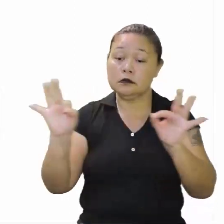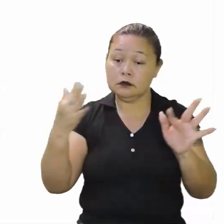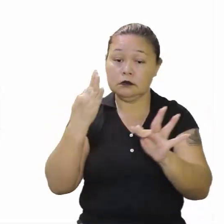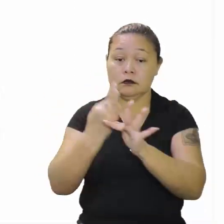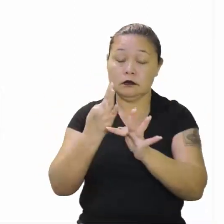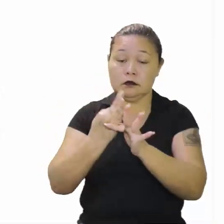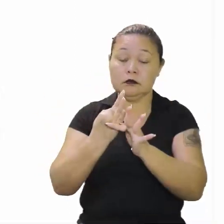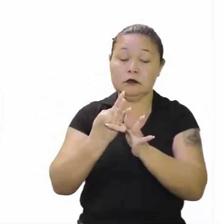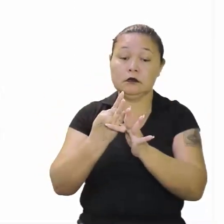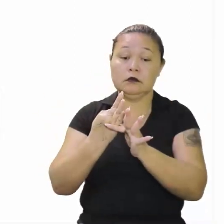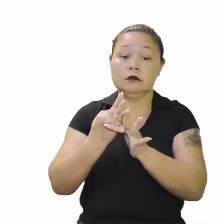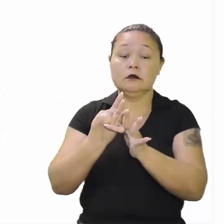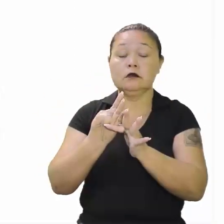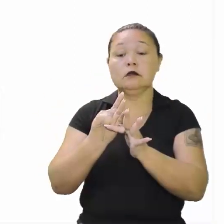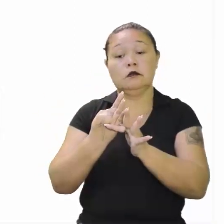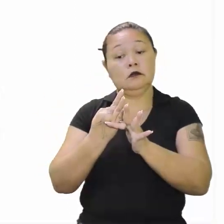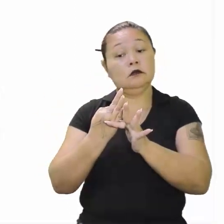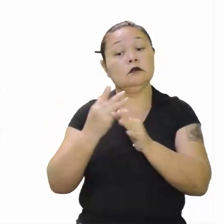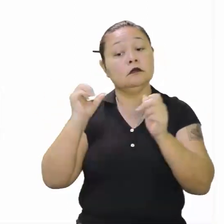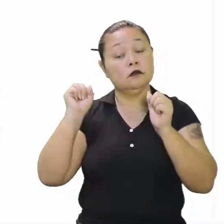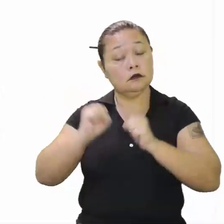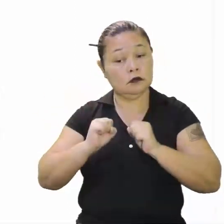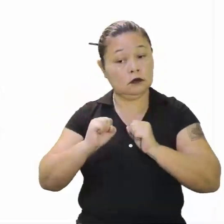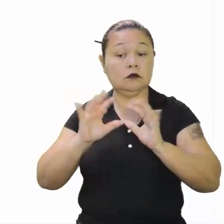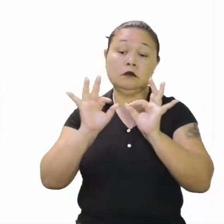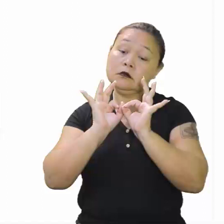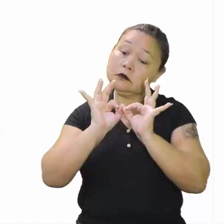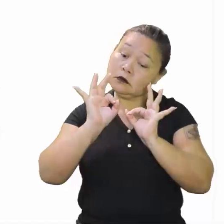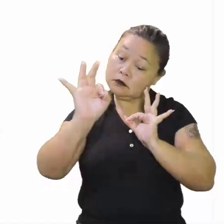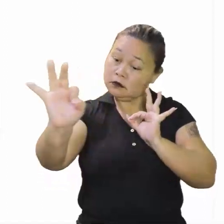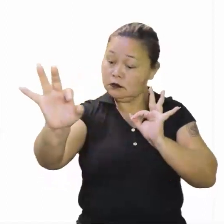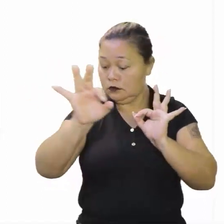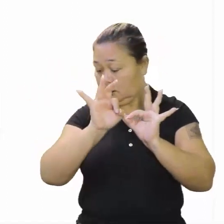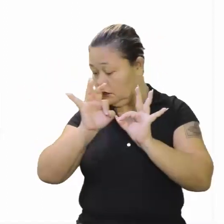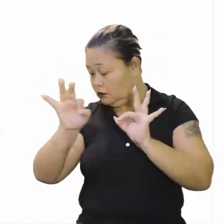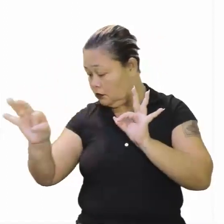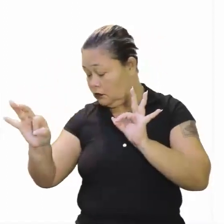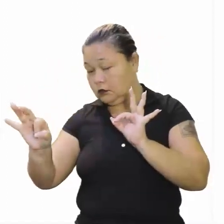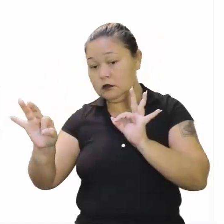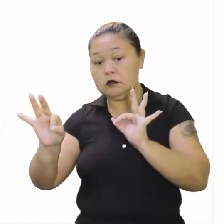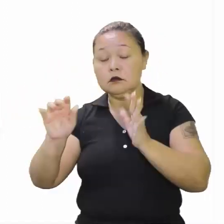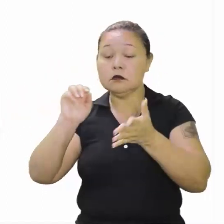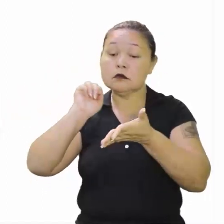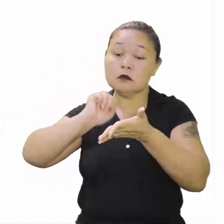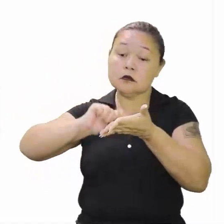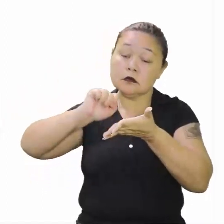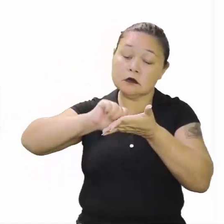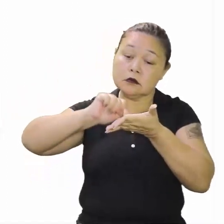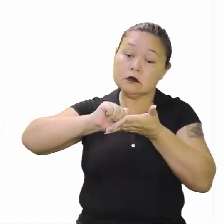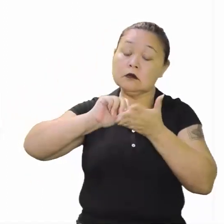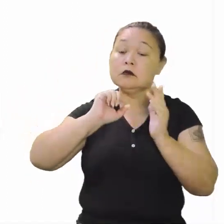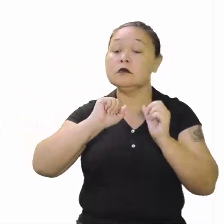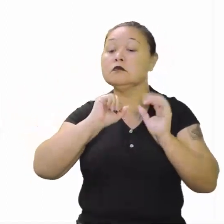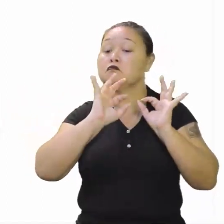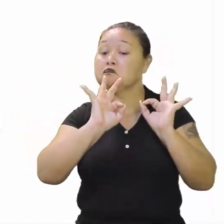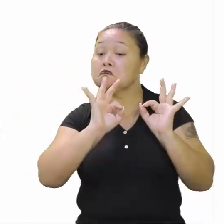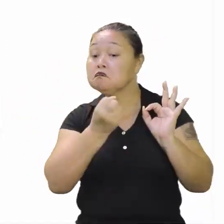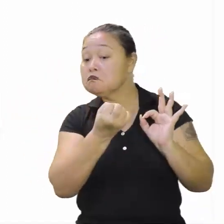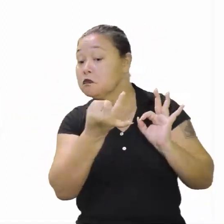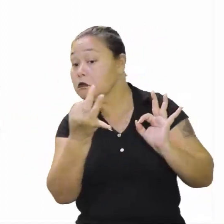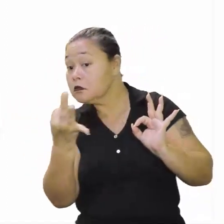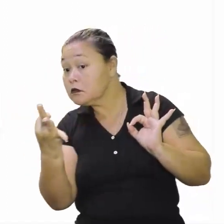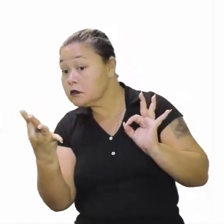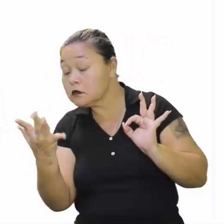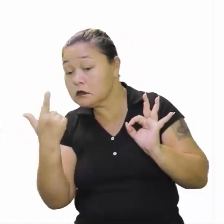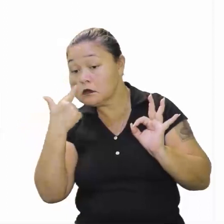né? Grandezas que podem ser medidas, que descreve tanto na qualidade como na quantidade